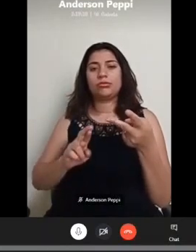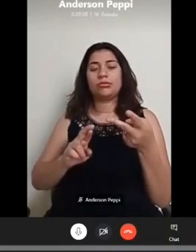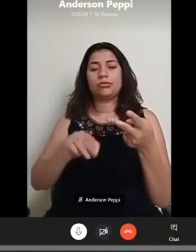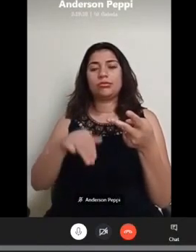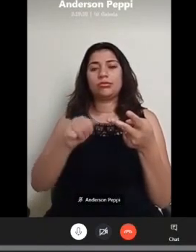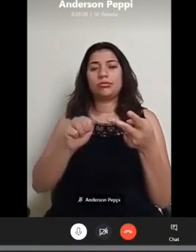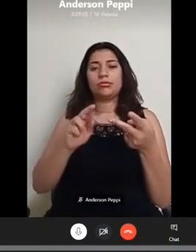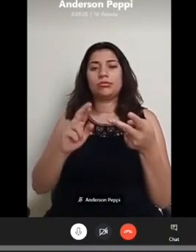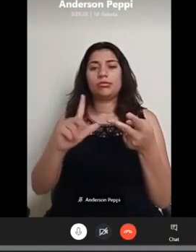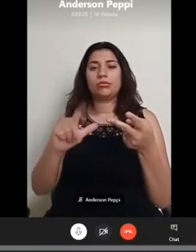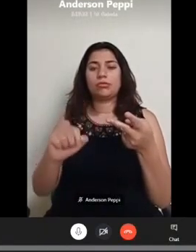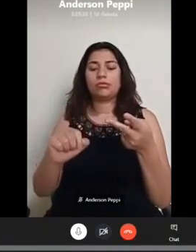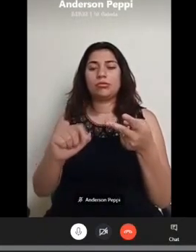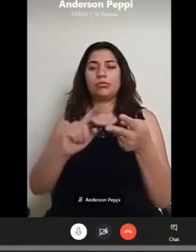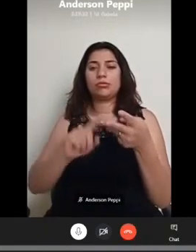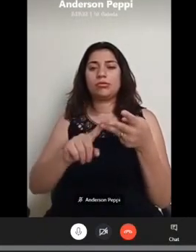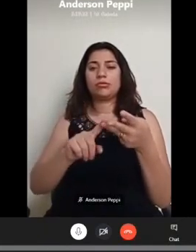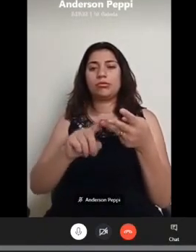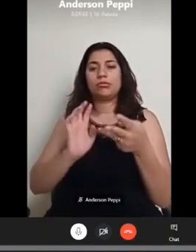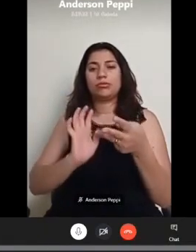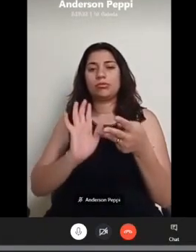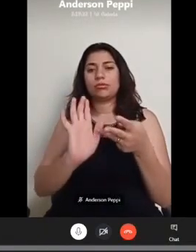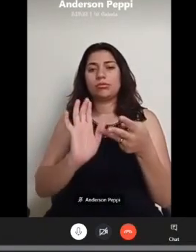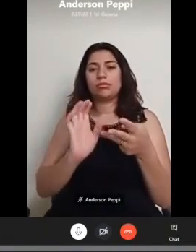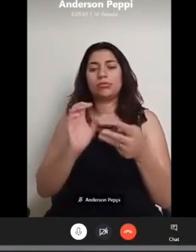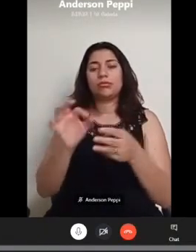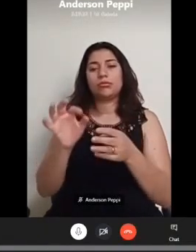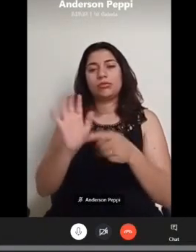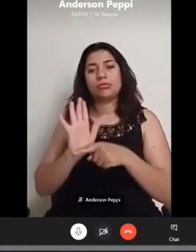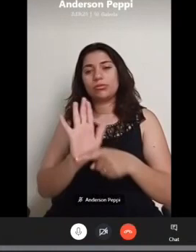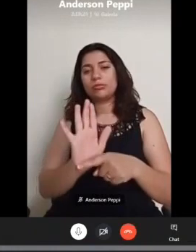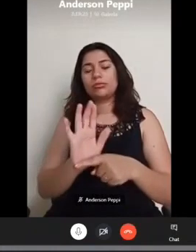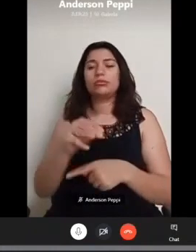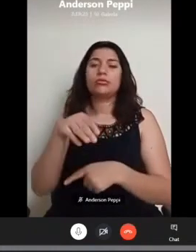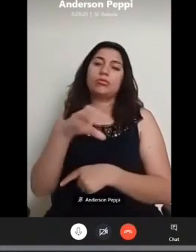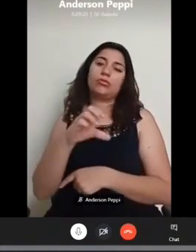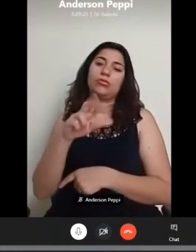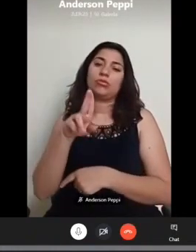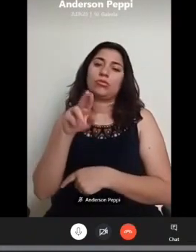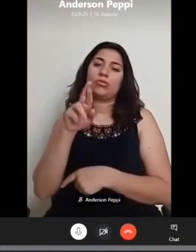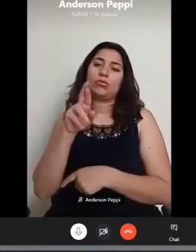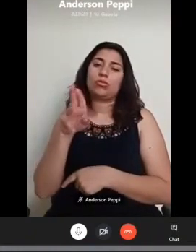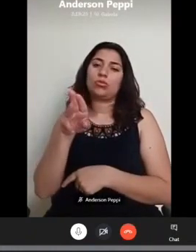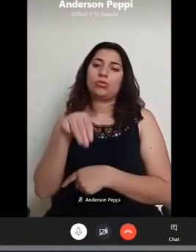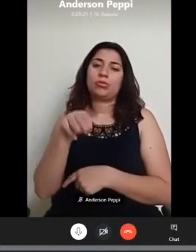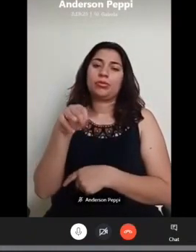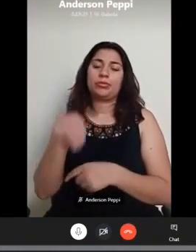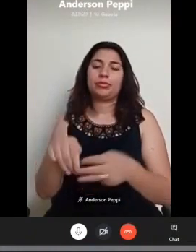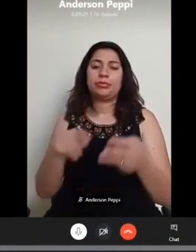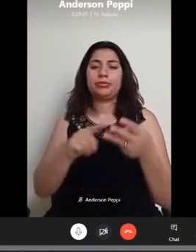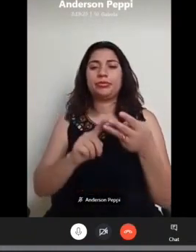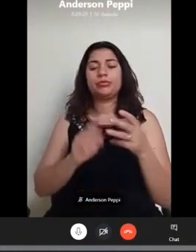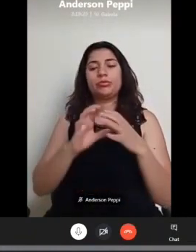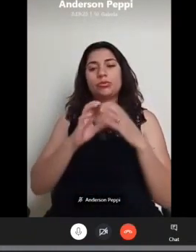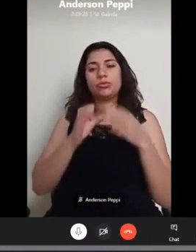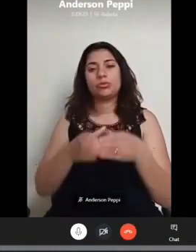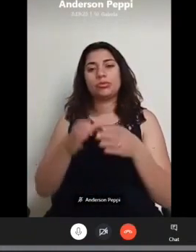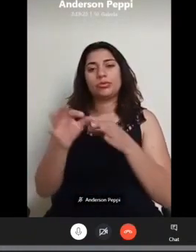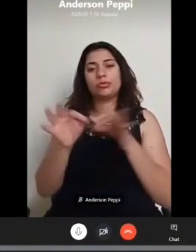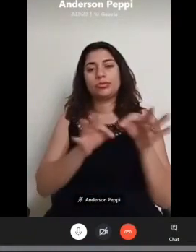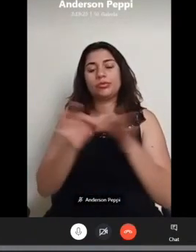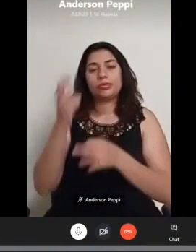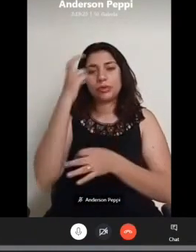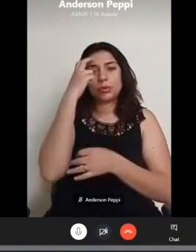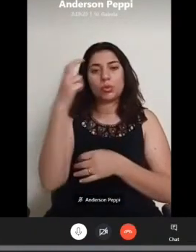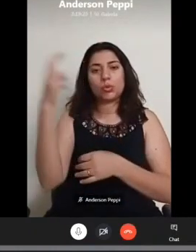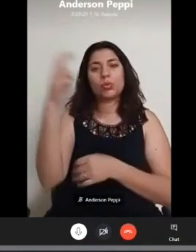Curumim. Comissão de Saúde, Educação, Cultura, Lazer, Turismo, Meio Ambiente e Assistência